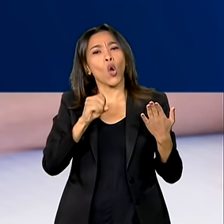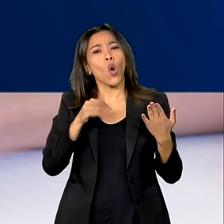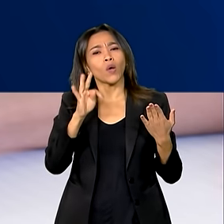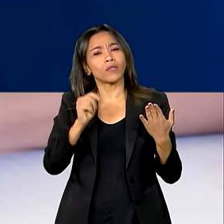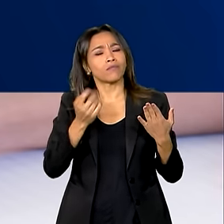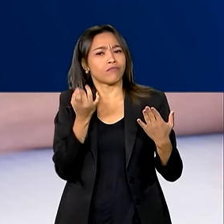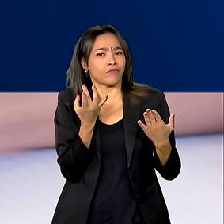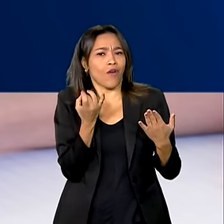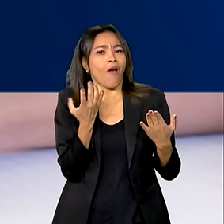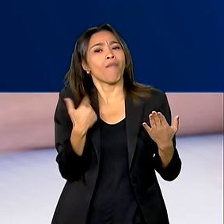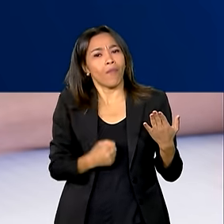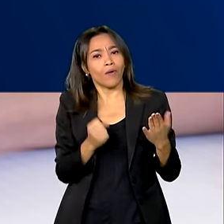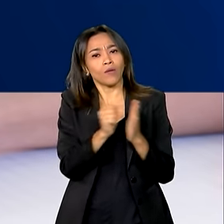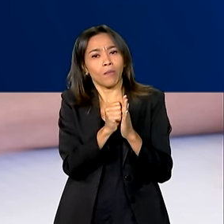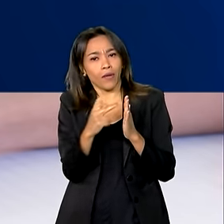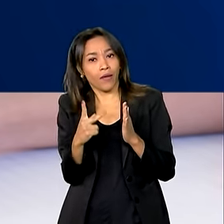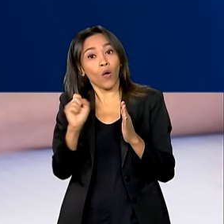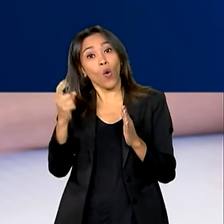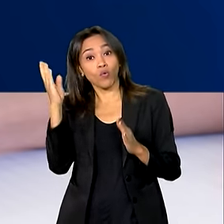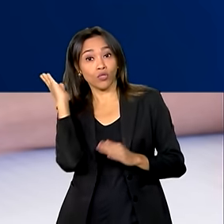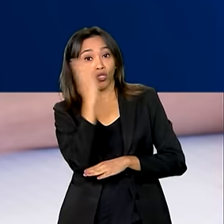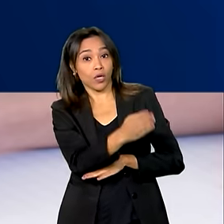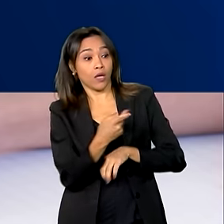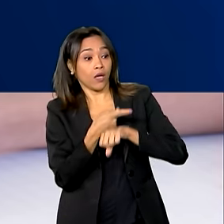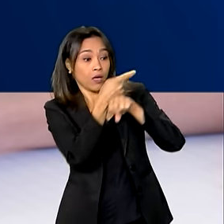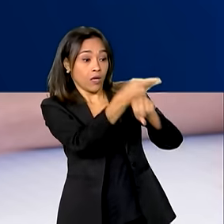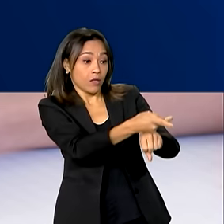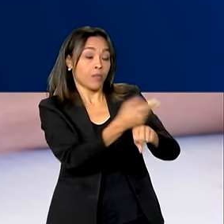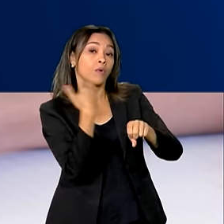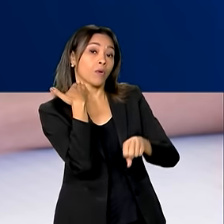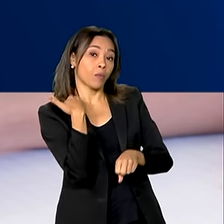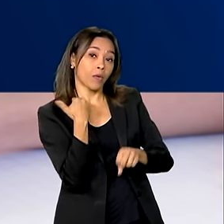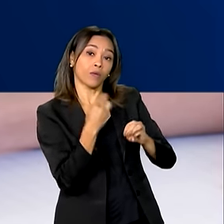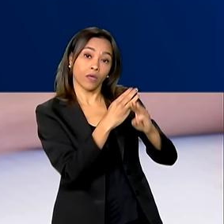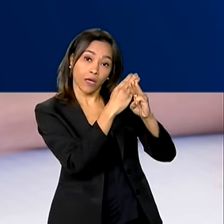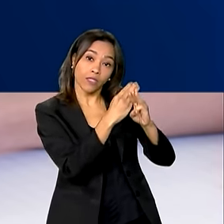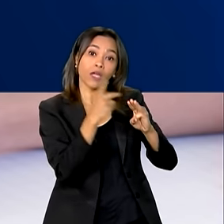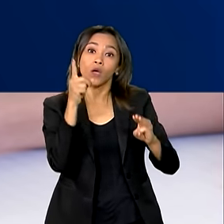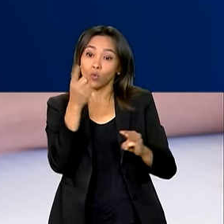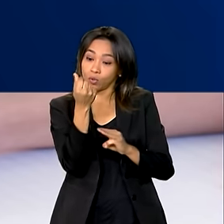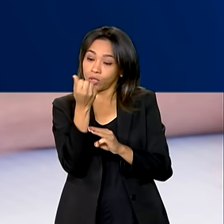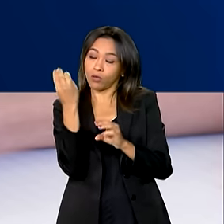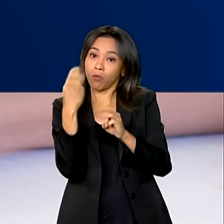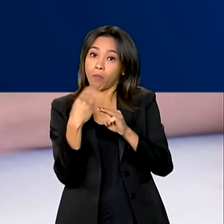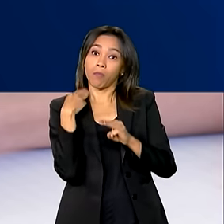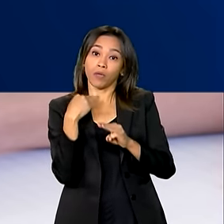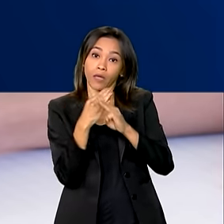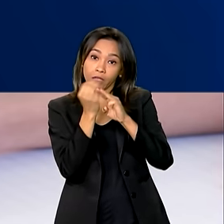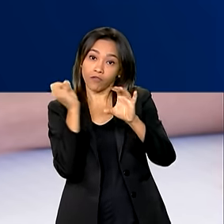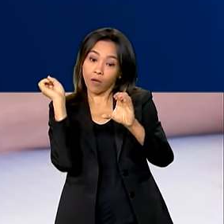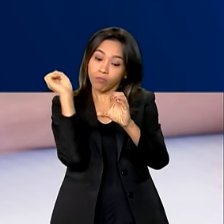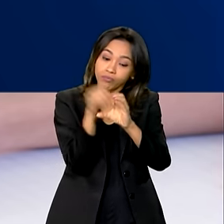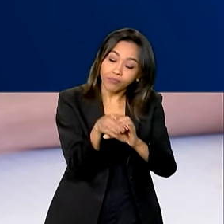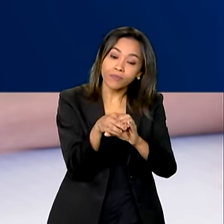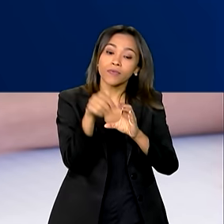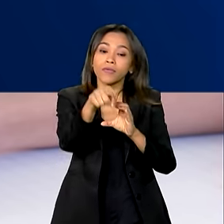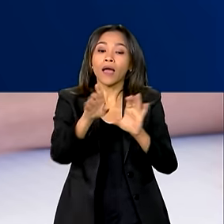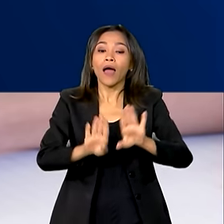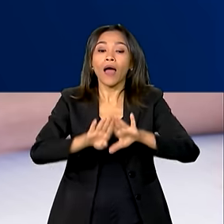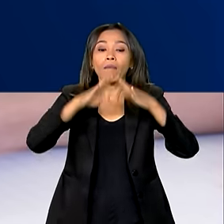pelo aplicativo ou direto no banco. O dinheiro vai ser depositado pela Caixa em uma conta digital